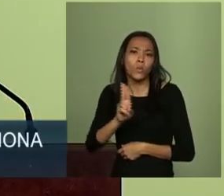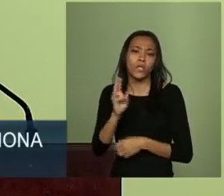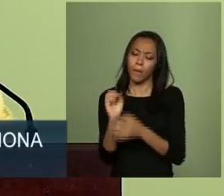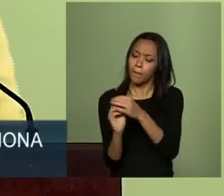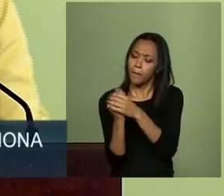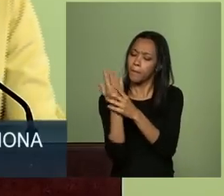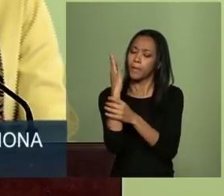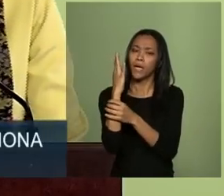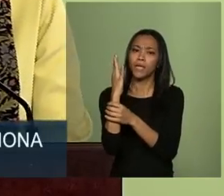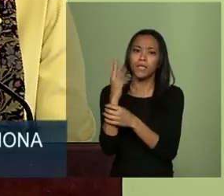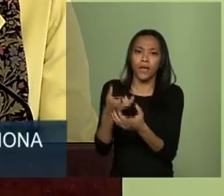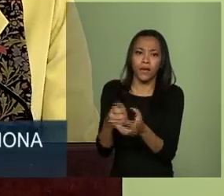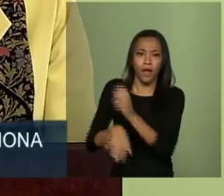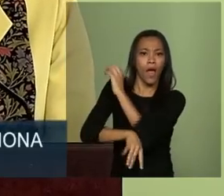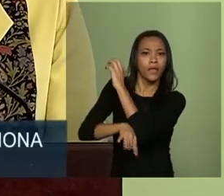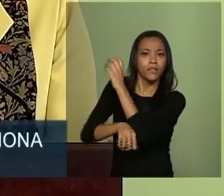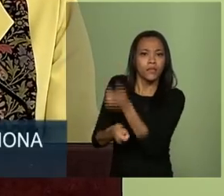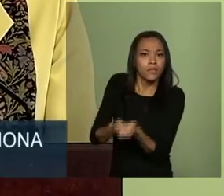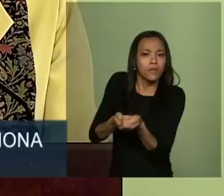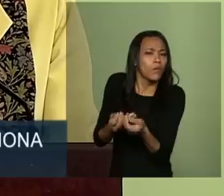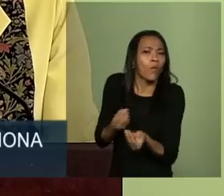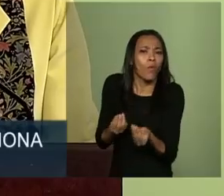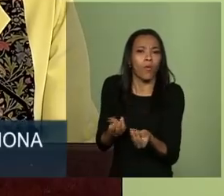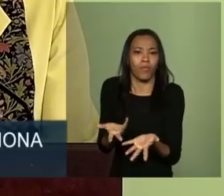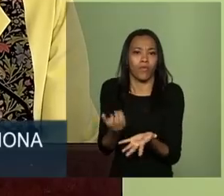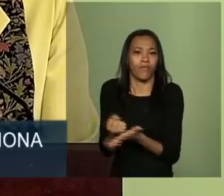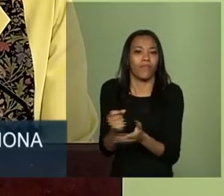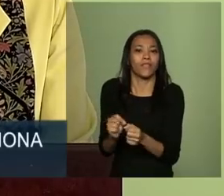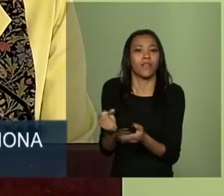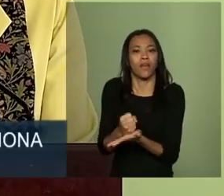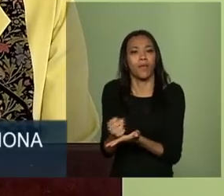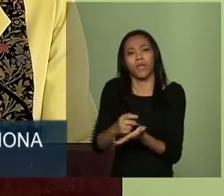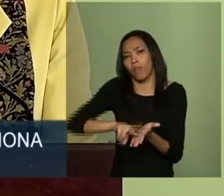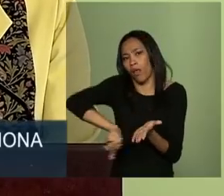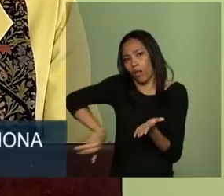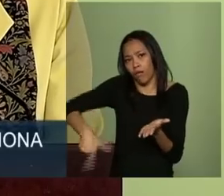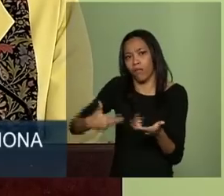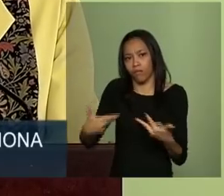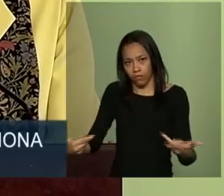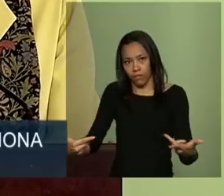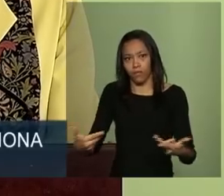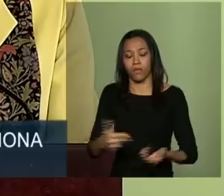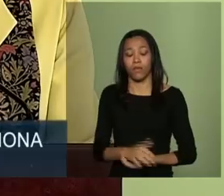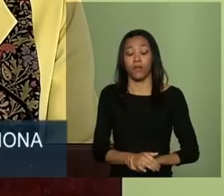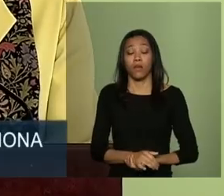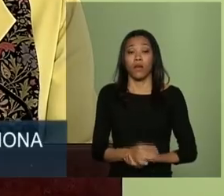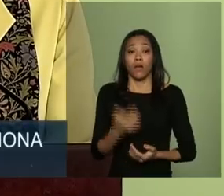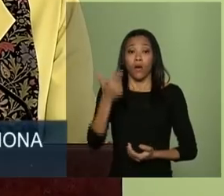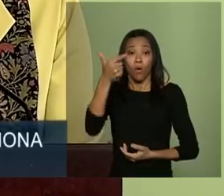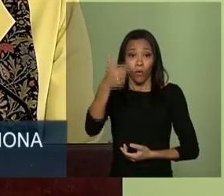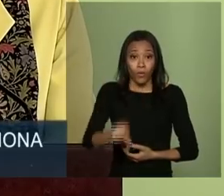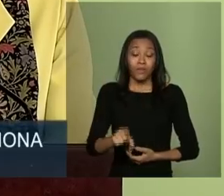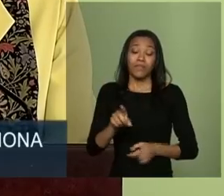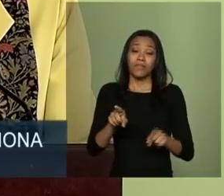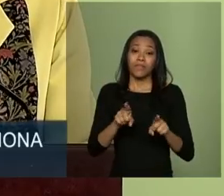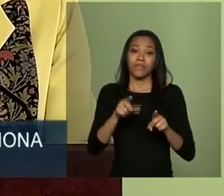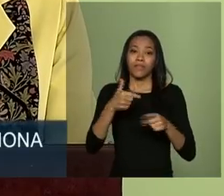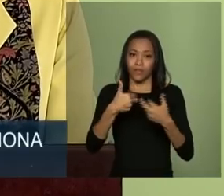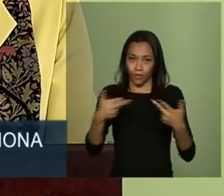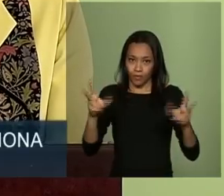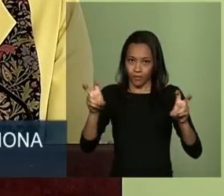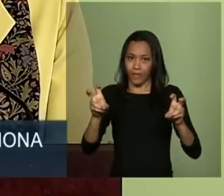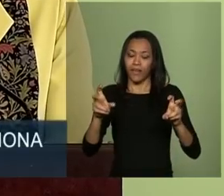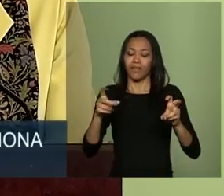nosso, do governo, nós também temos de entrar aí com menos burocracia e